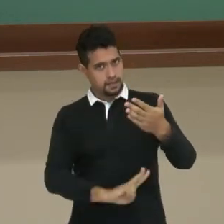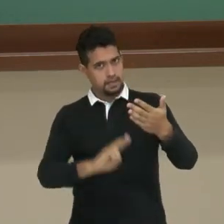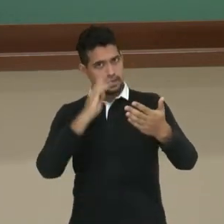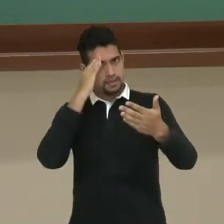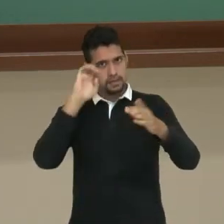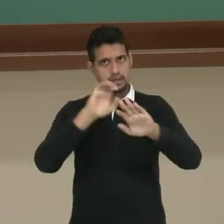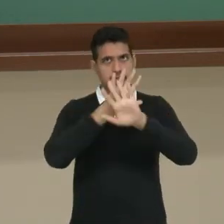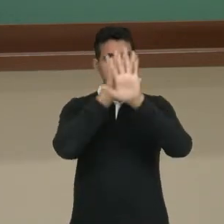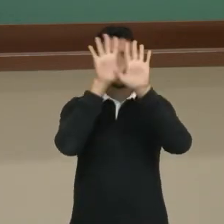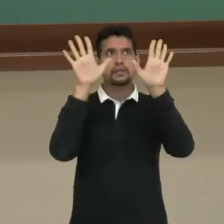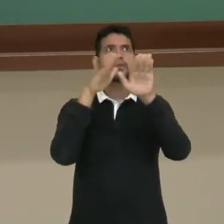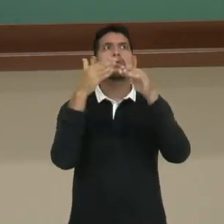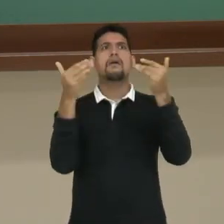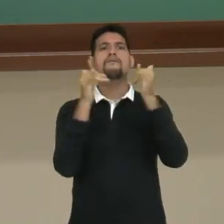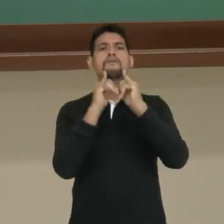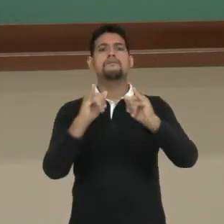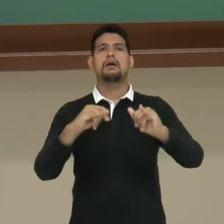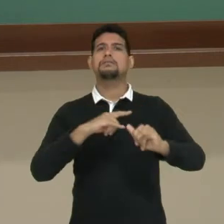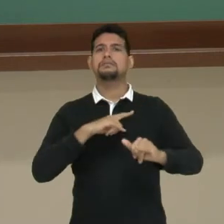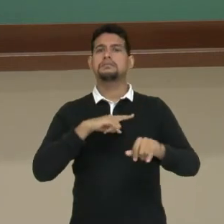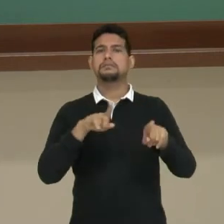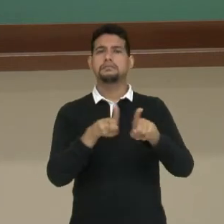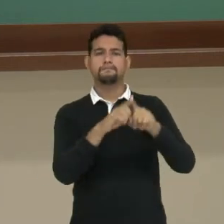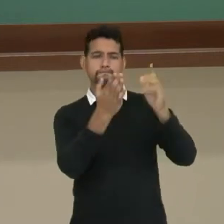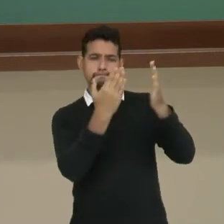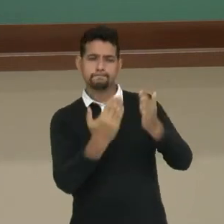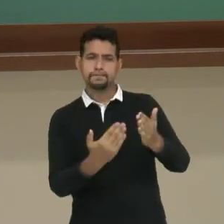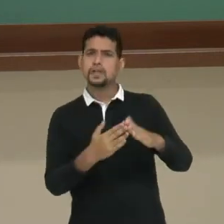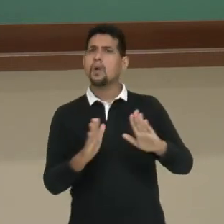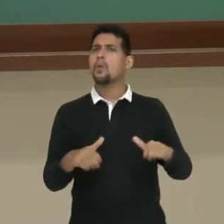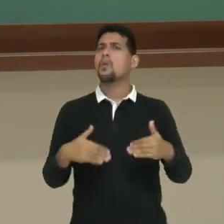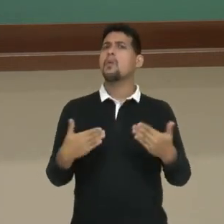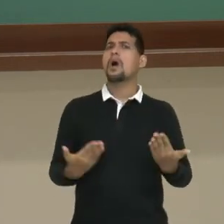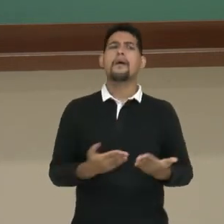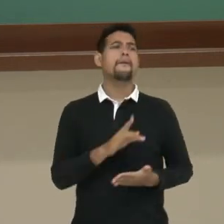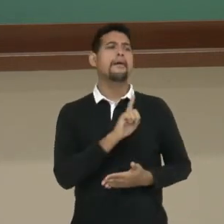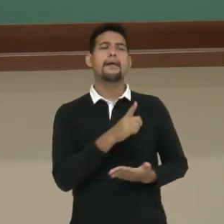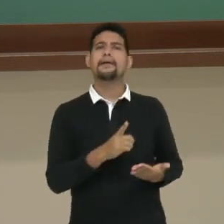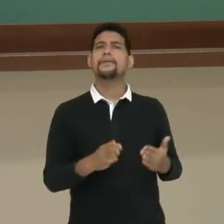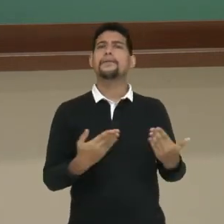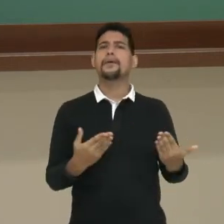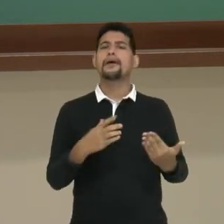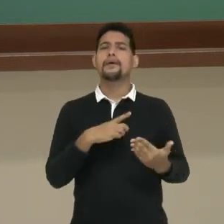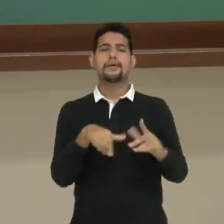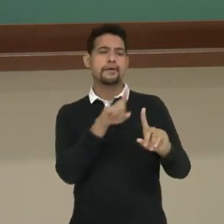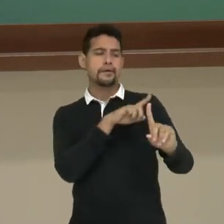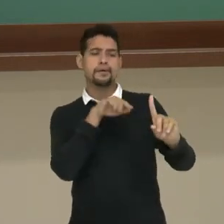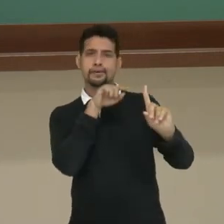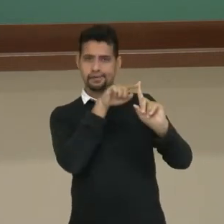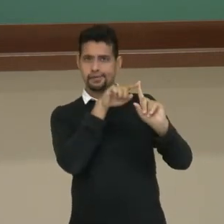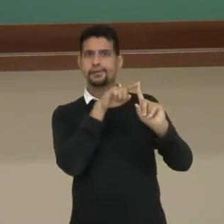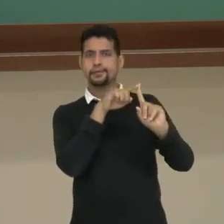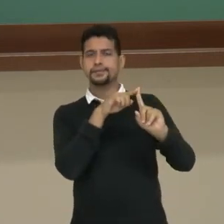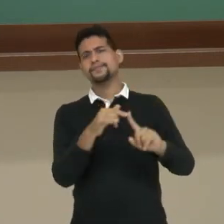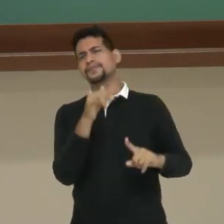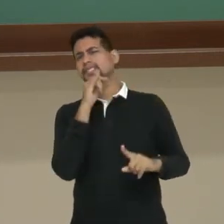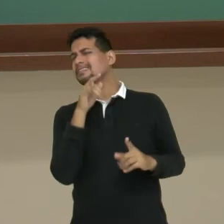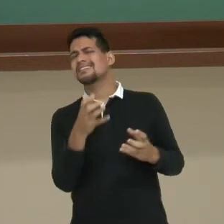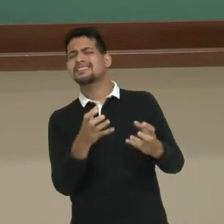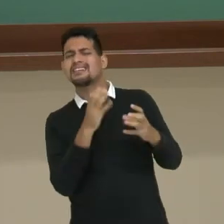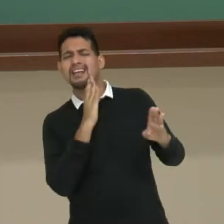interpretar, ver os dados que você tem, ver quais são os teus objetivos, ou seja, o que você